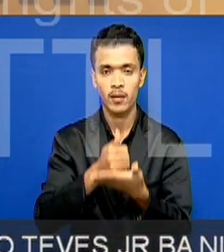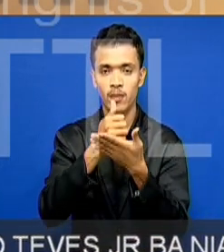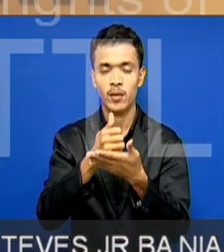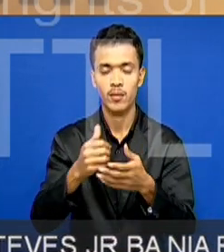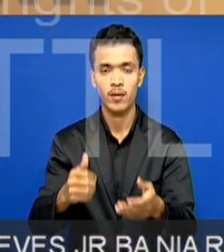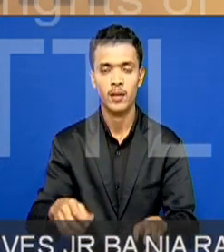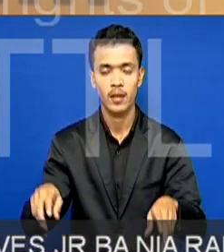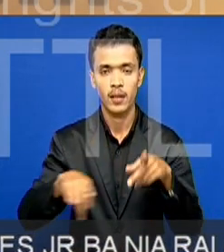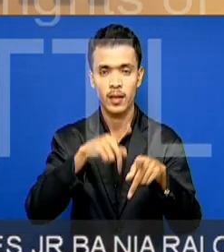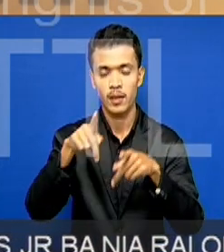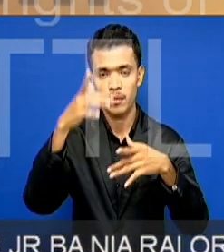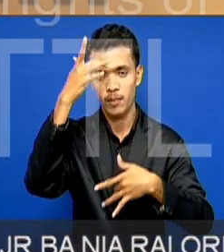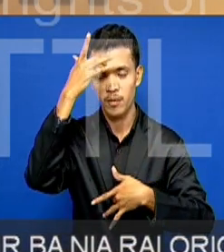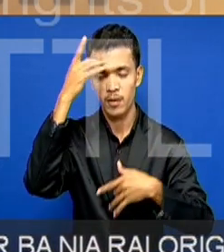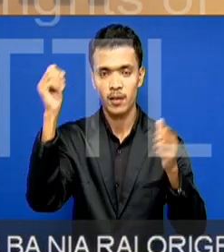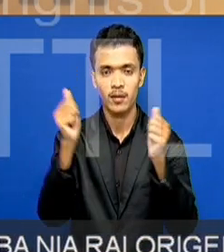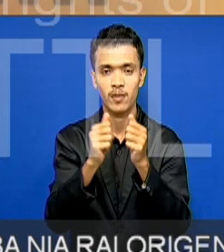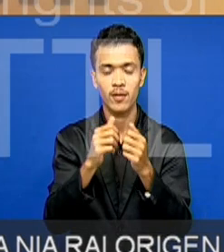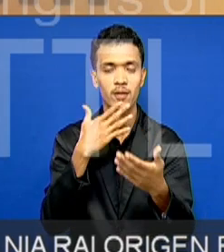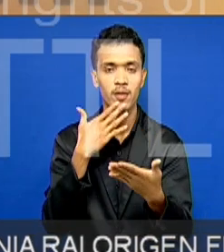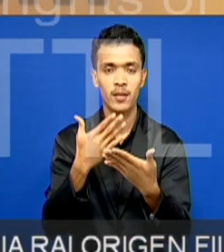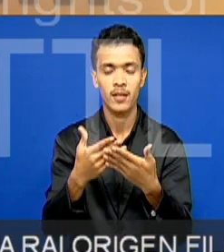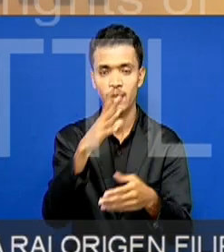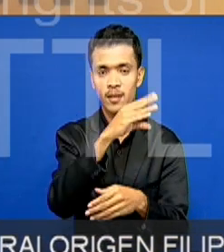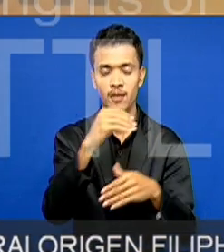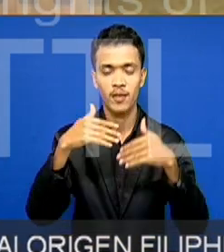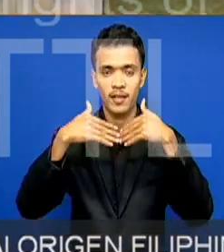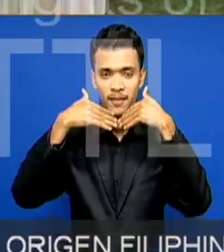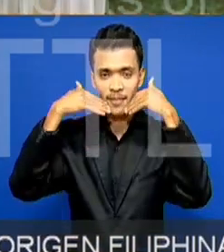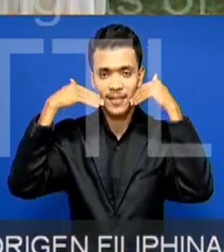servir paciente ho amigável no o Midar.